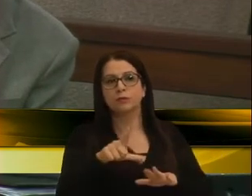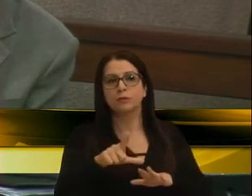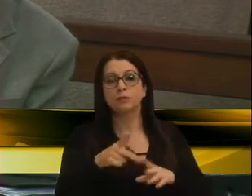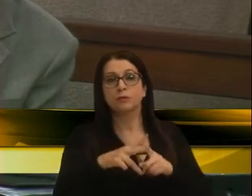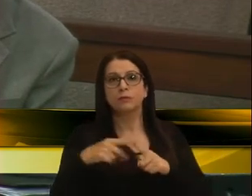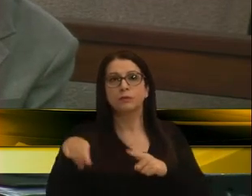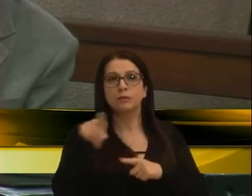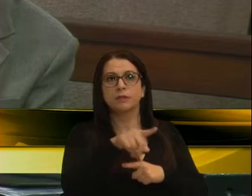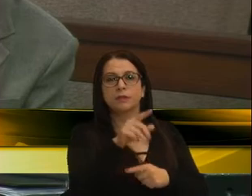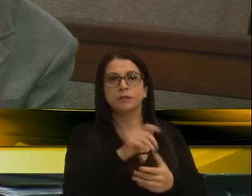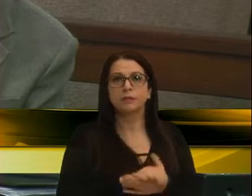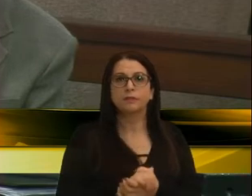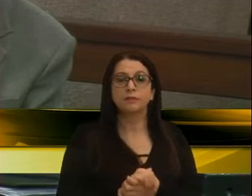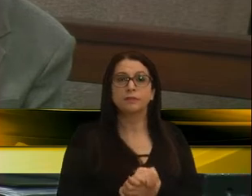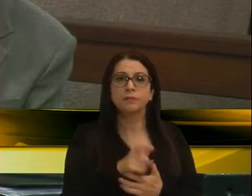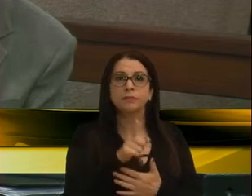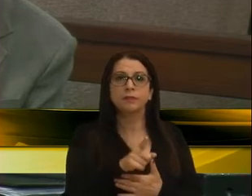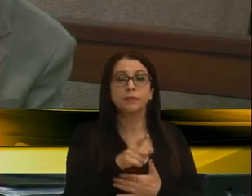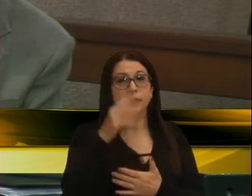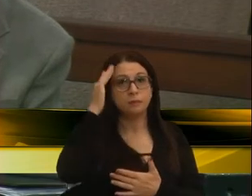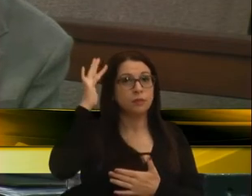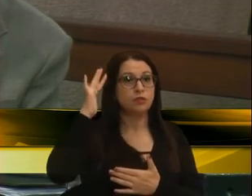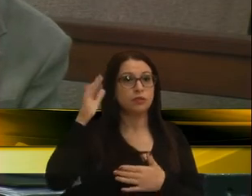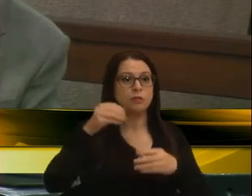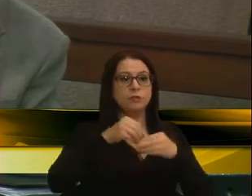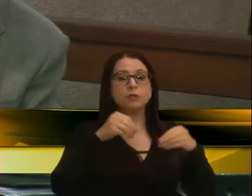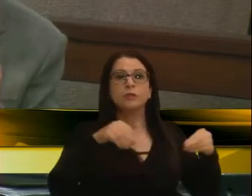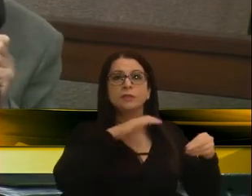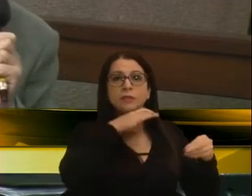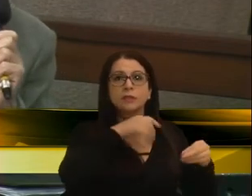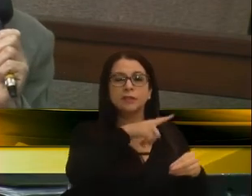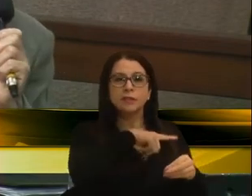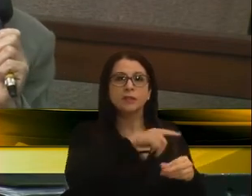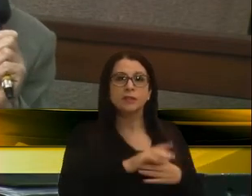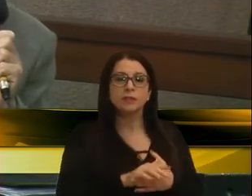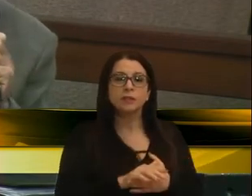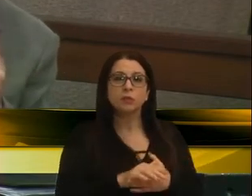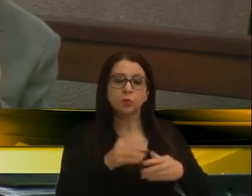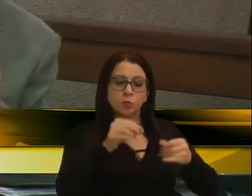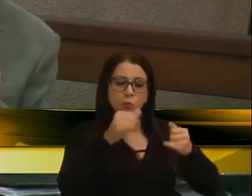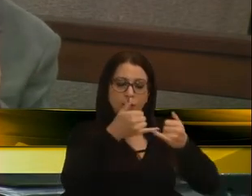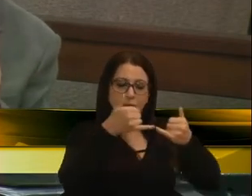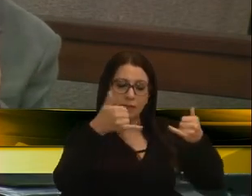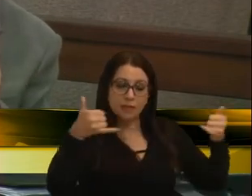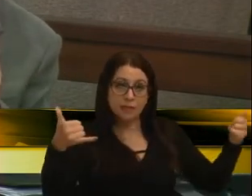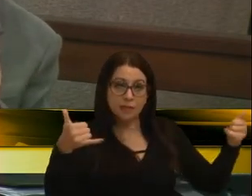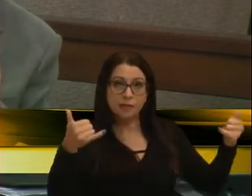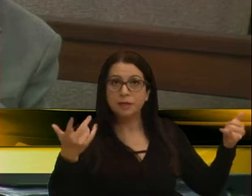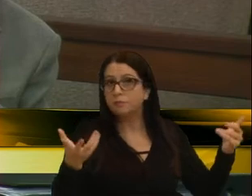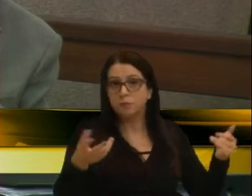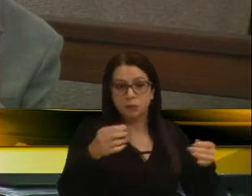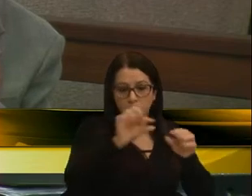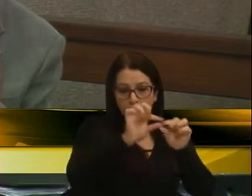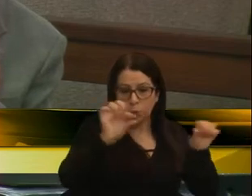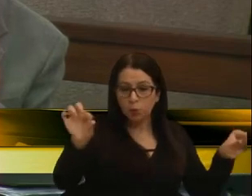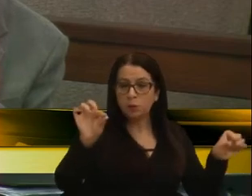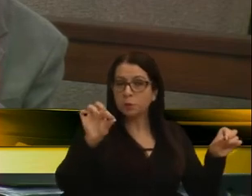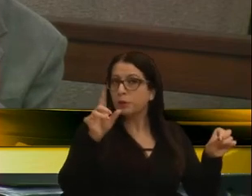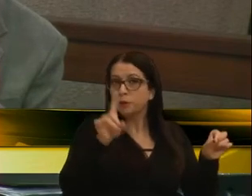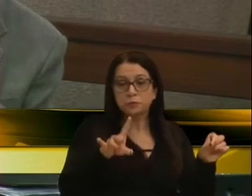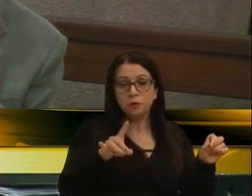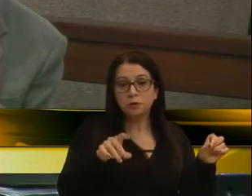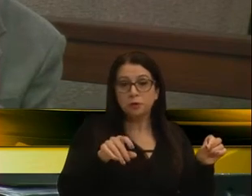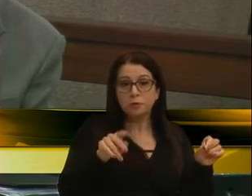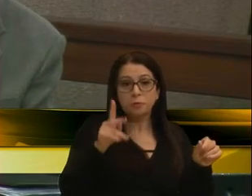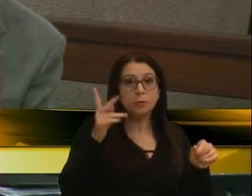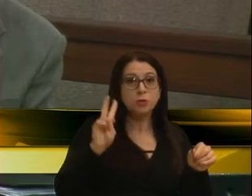no Parque dos Macaquinhos, imagina um terreno baldio ali fora. O arame fio é moeda de troca para os viciados,